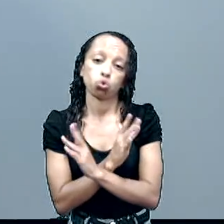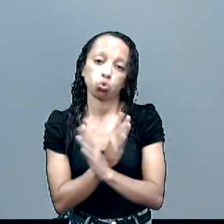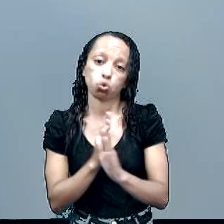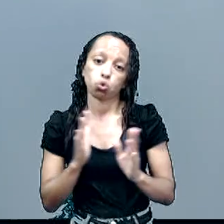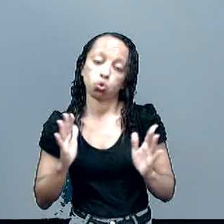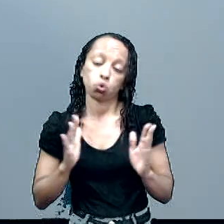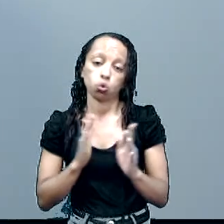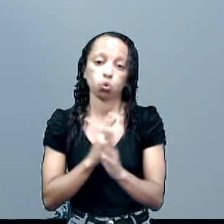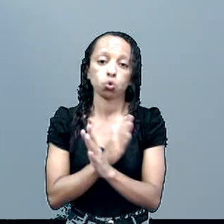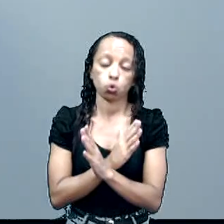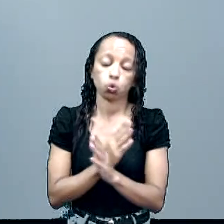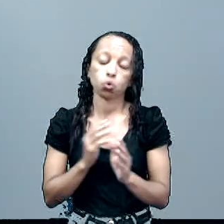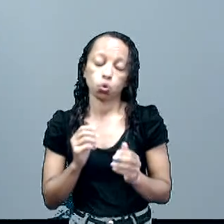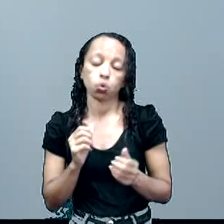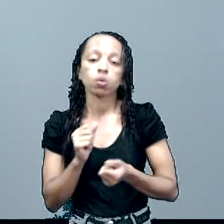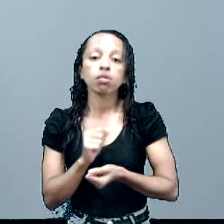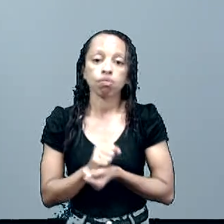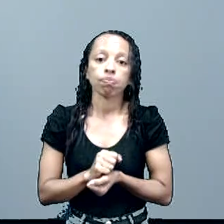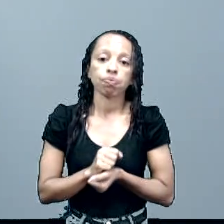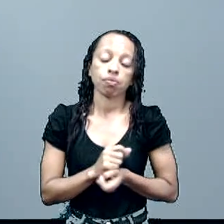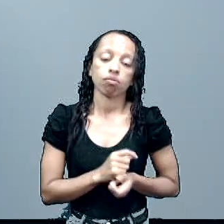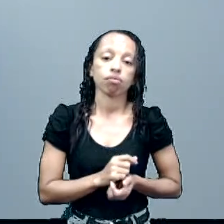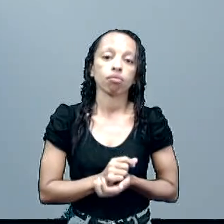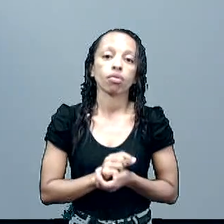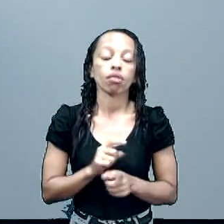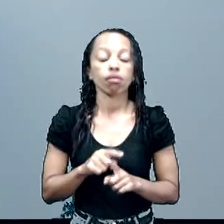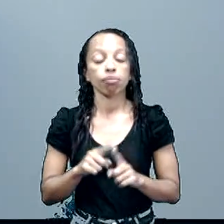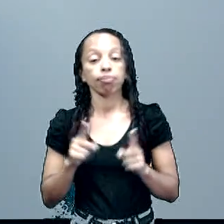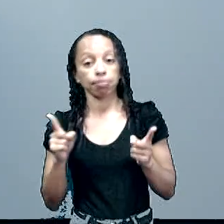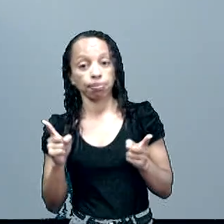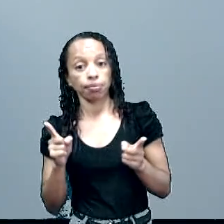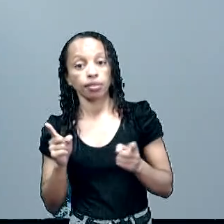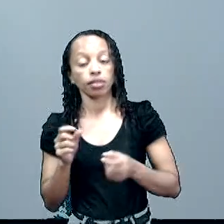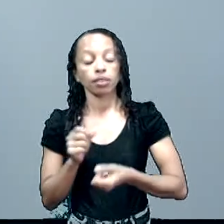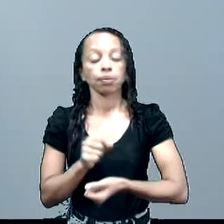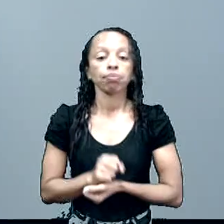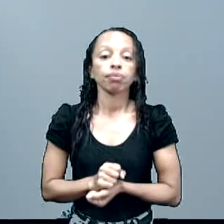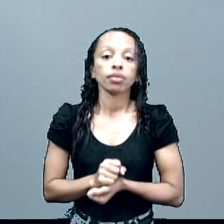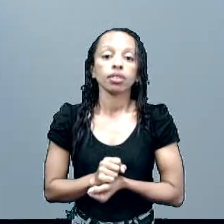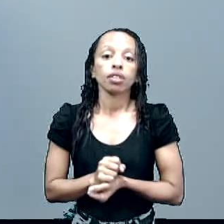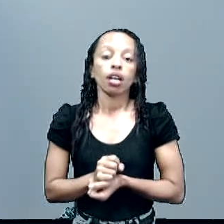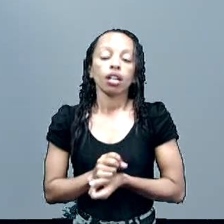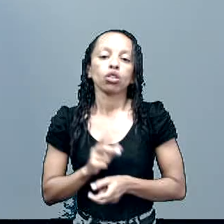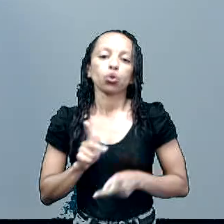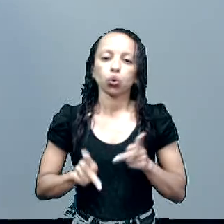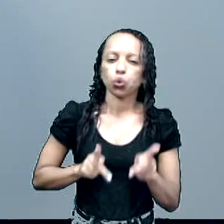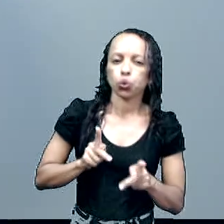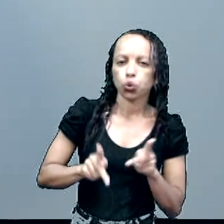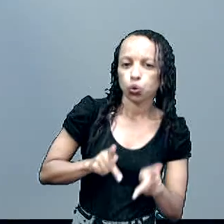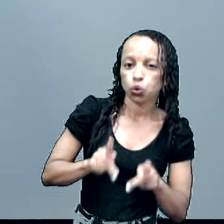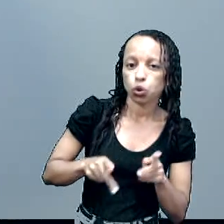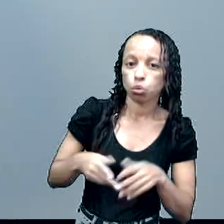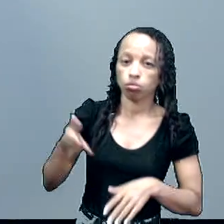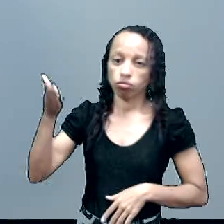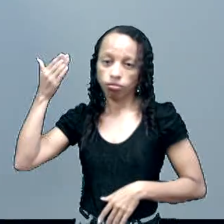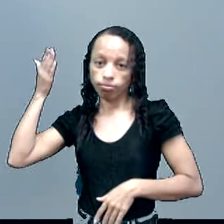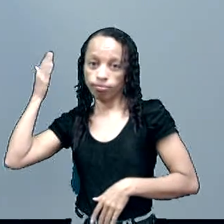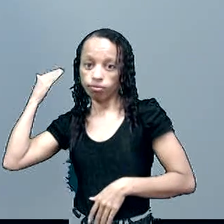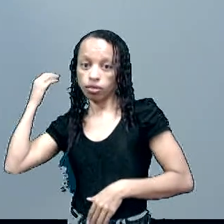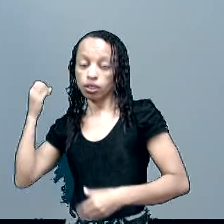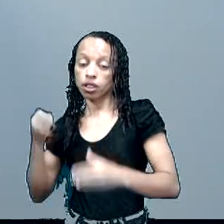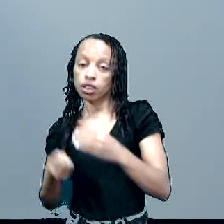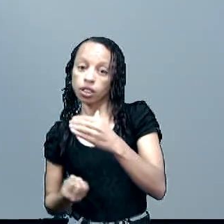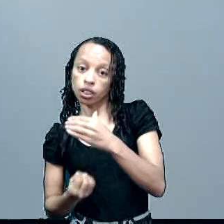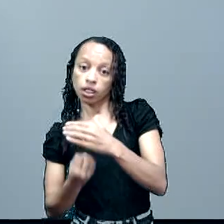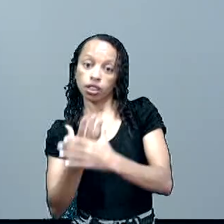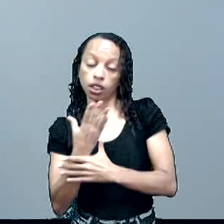usar a bússola do que os instrumentos mais tecnológicos Mas além da bússola os povos antigos vezes até desenvolveram um instrumento